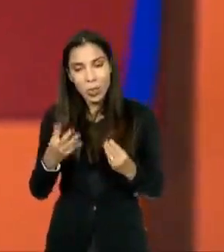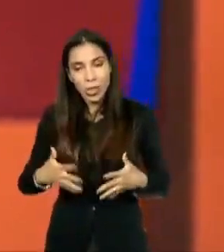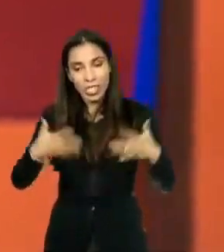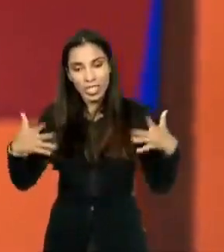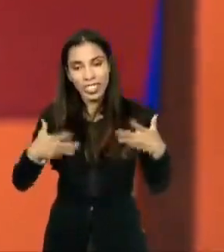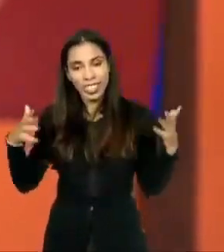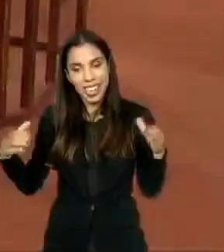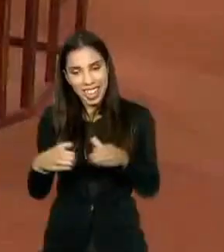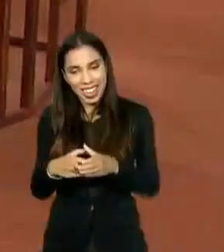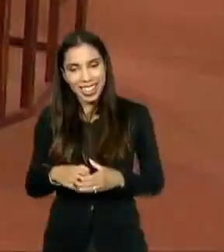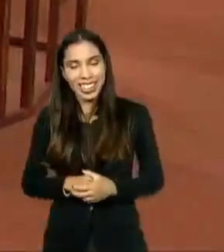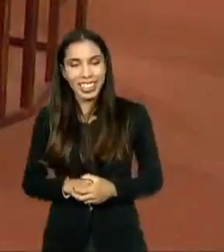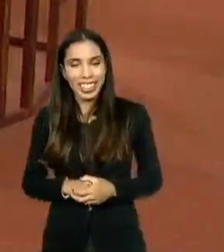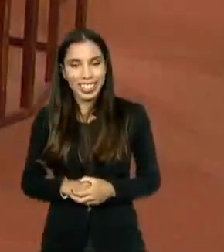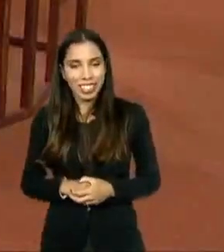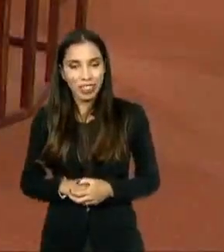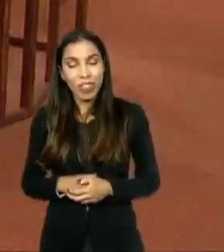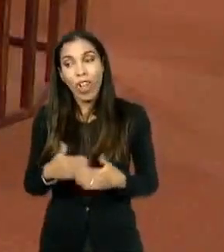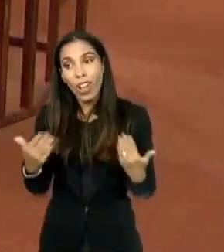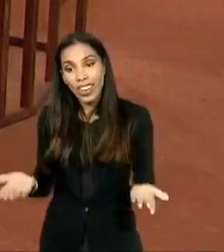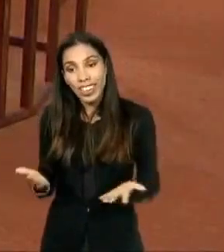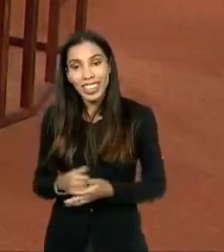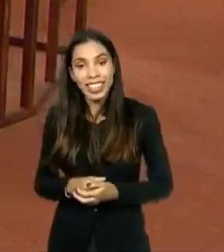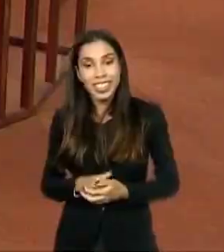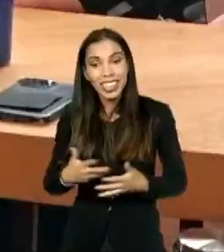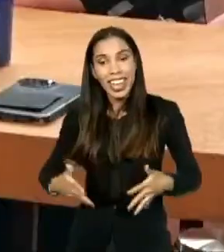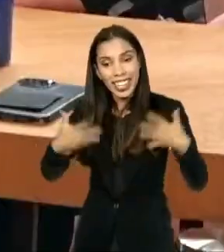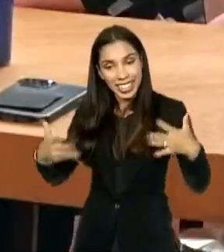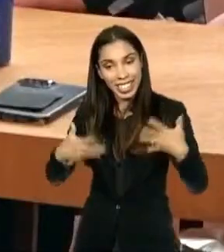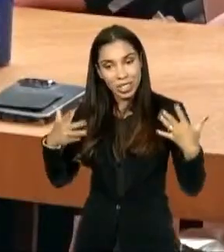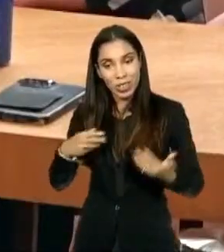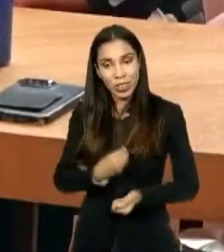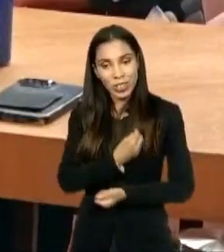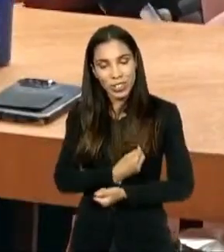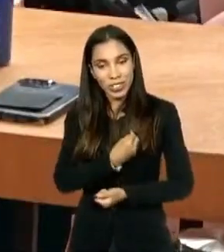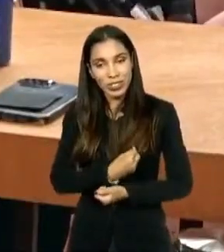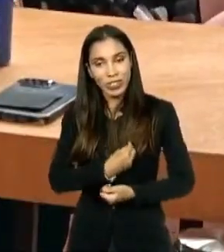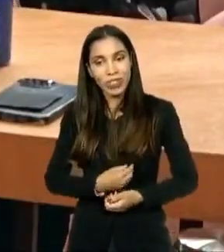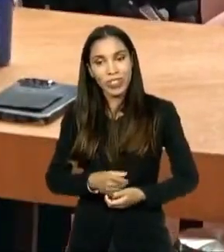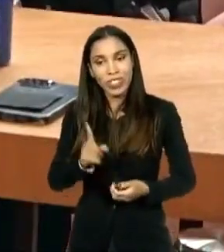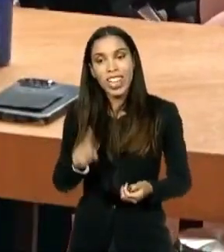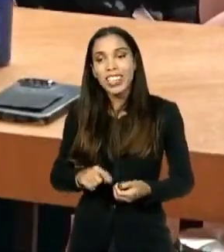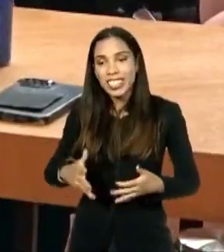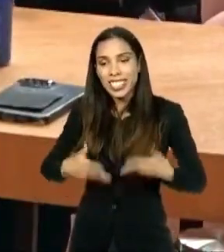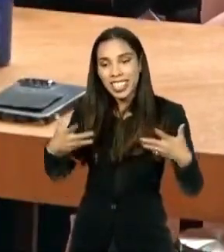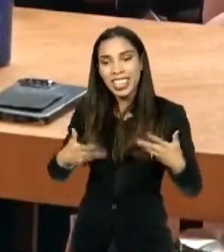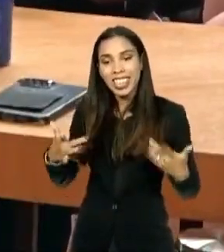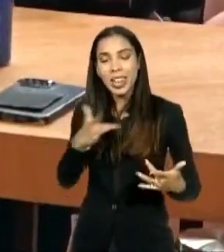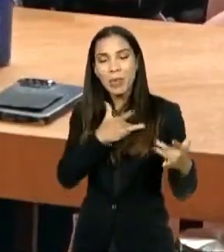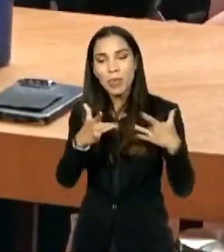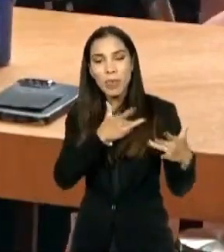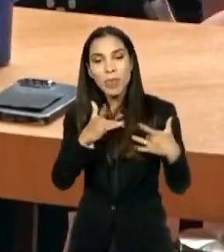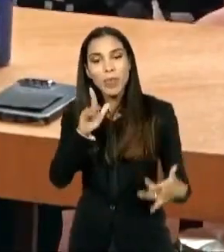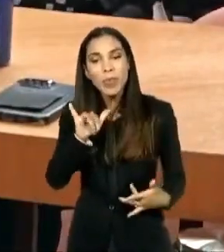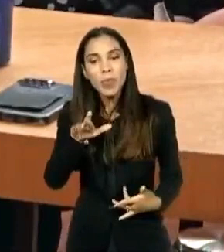entusiasmado com essa equipe aqui. Olha só, gente, tem que ter entusiasmo na vida, não é não, pessoal? É isso que move, é essa paixão que move. Marcos,